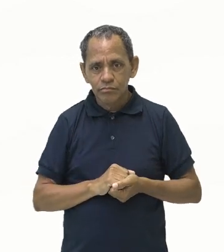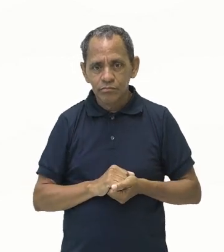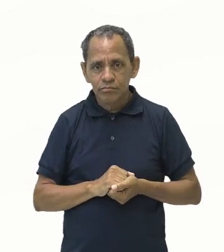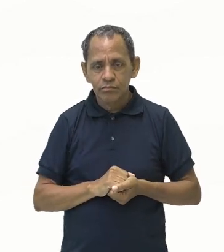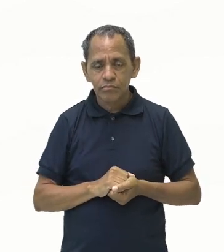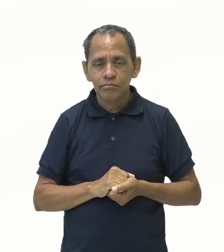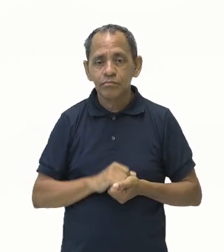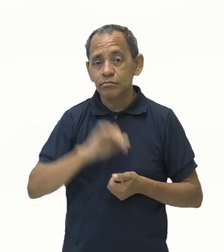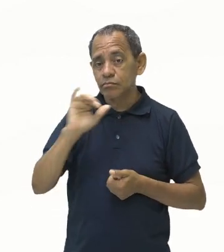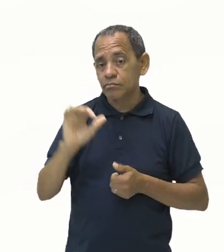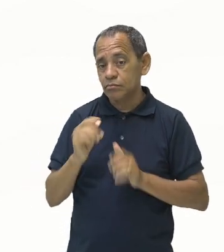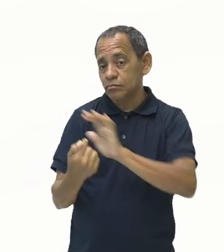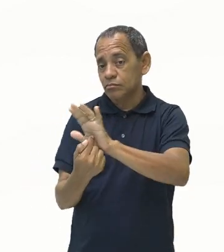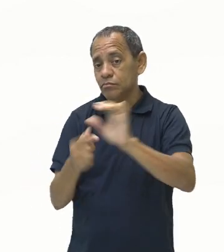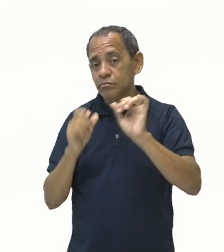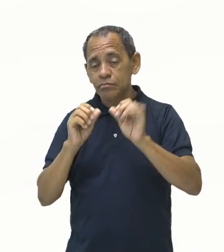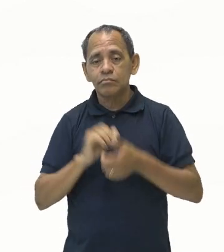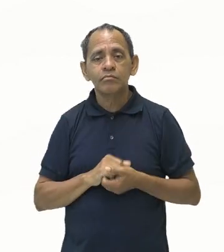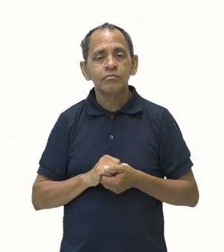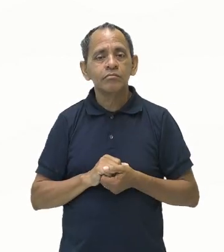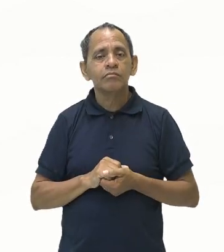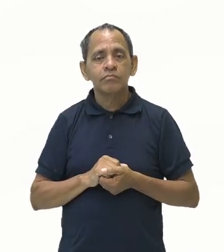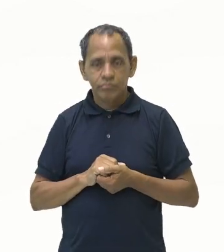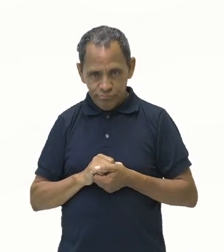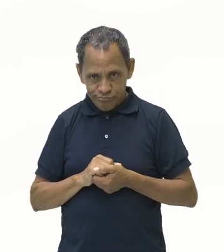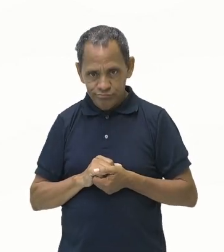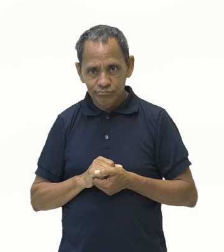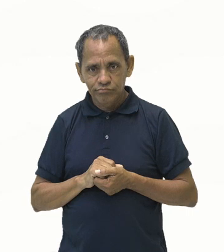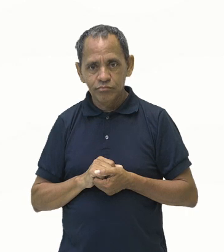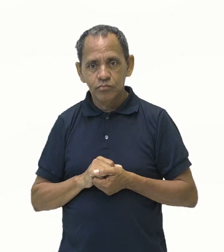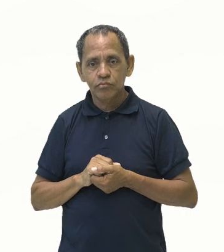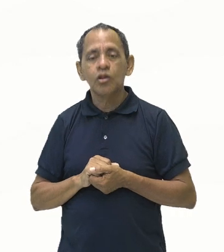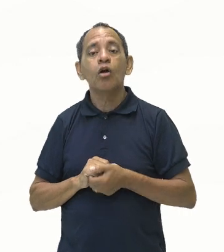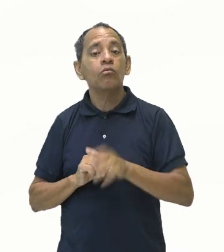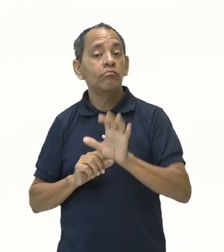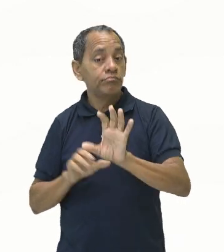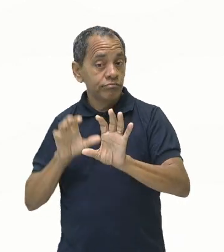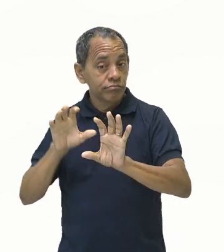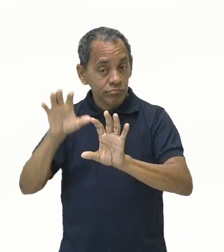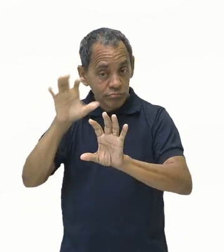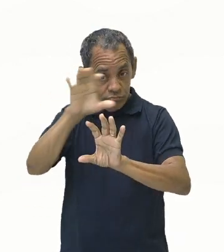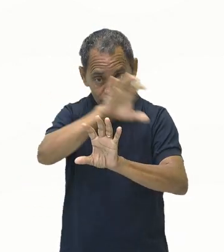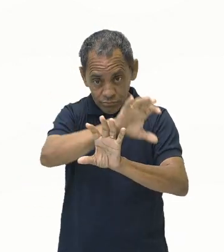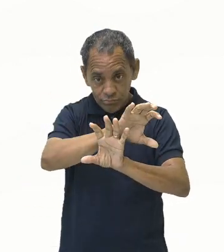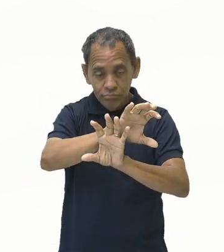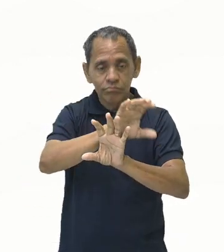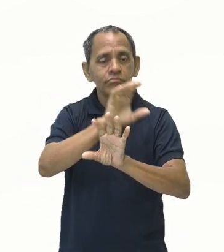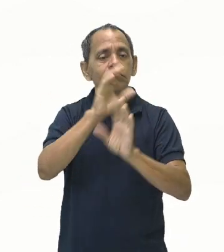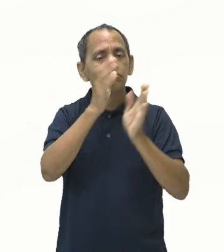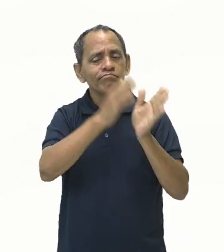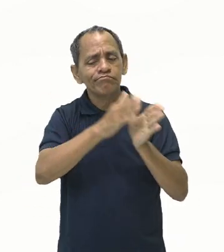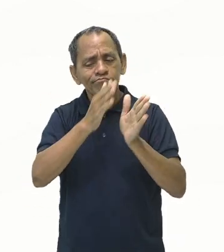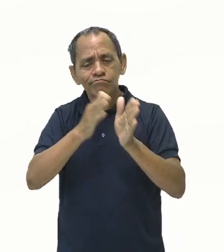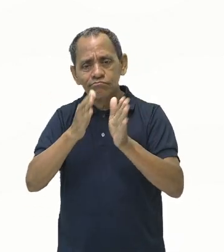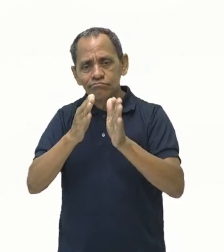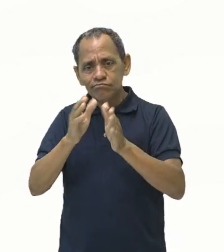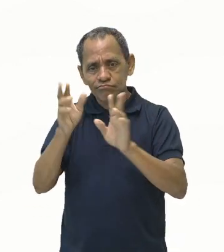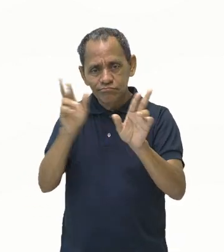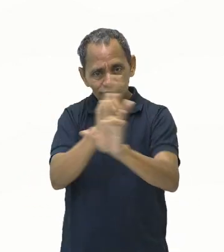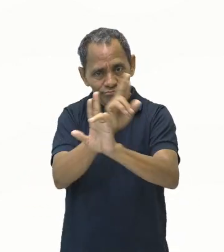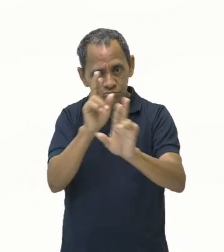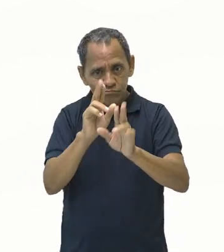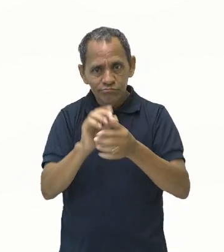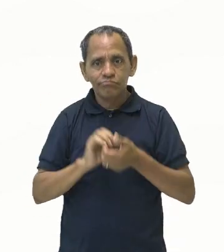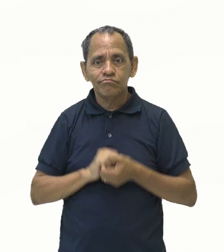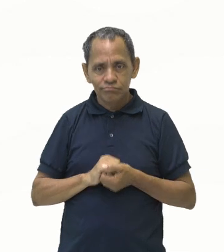E aqui tem um mapa mental para vocês entenderem parte por parte em relação à cadeia, tá?